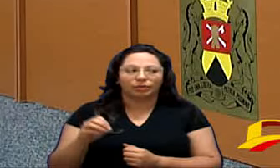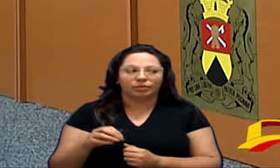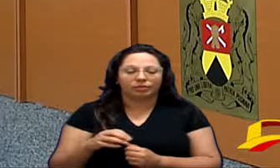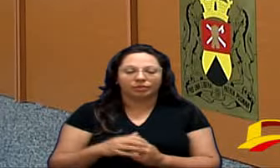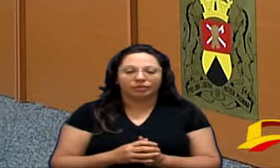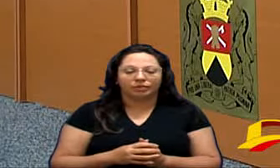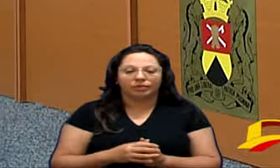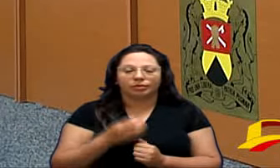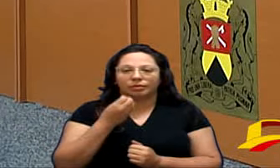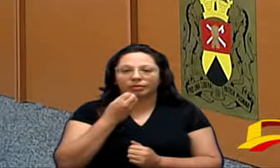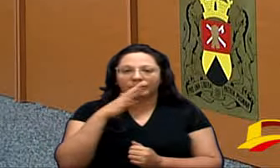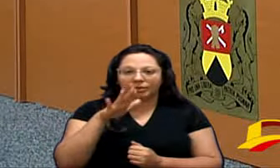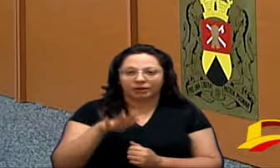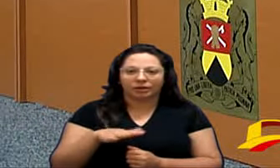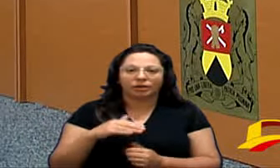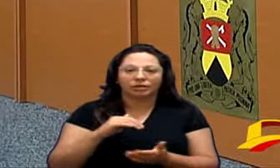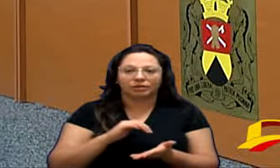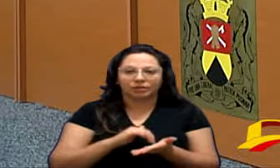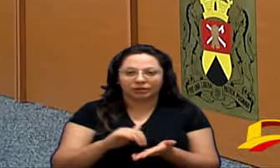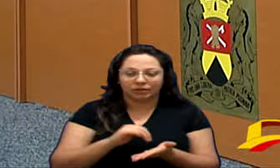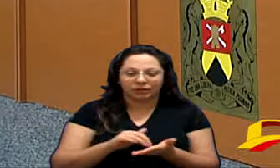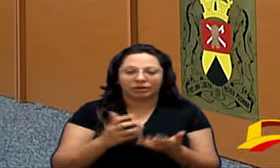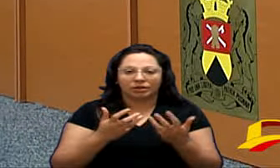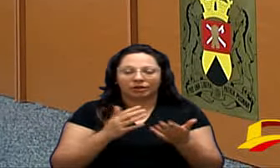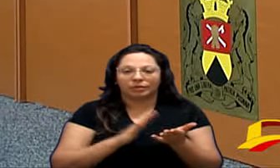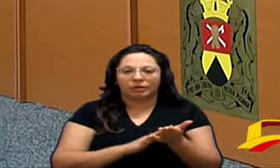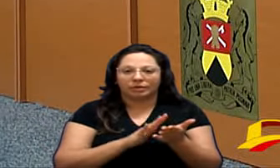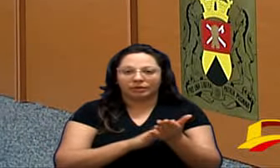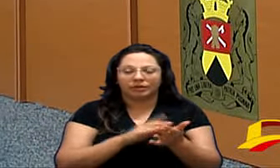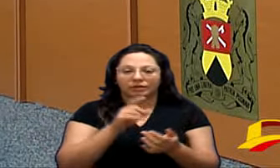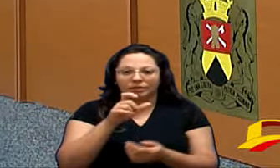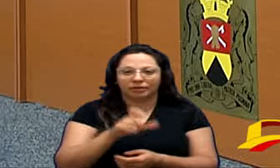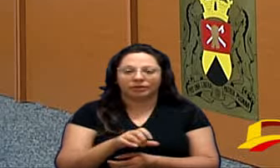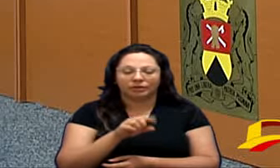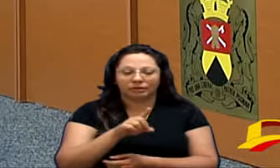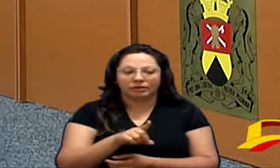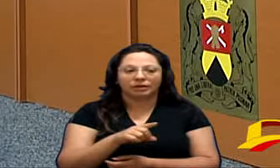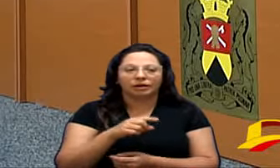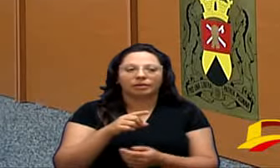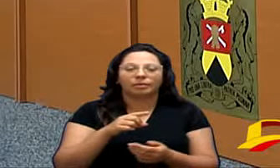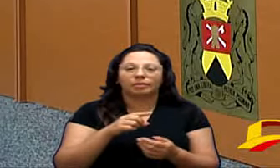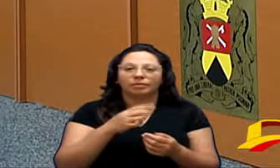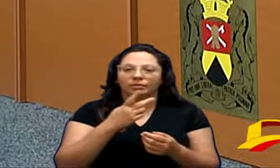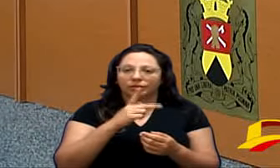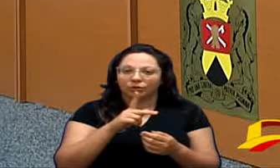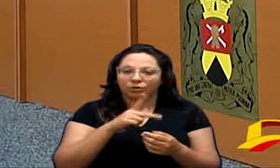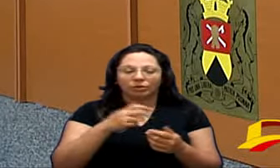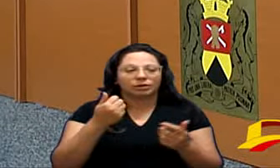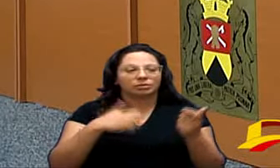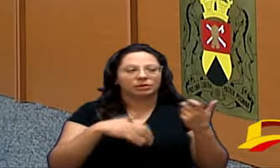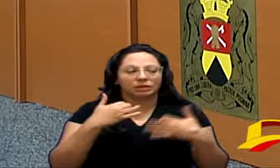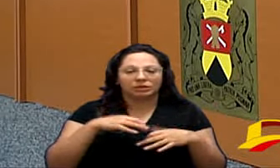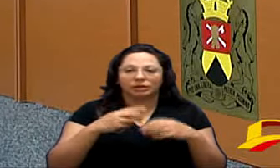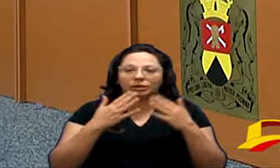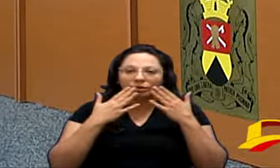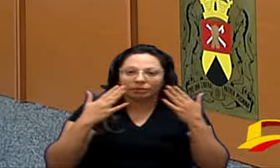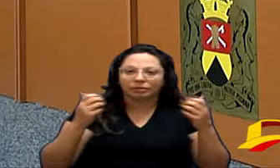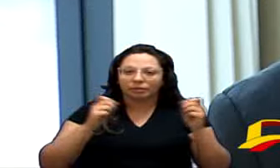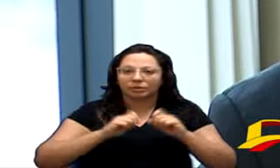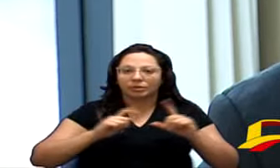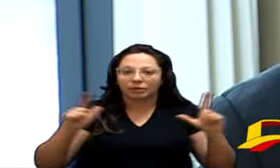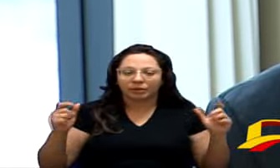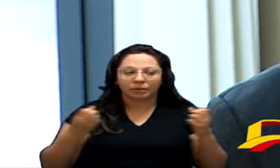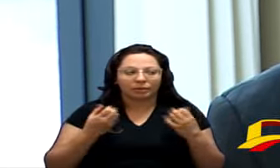Boa tarde secretário gostaria de parabenizá-lo aí pela pela pasta muito bem apresentada eh